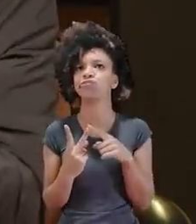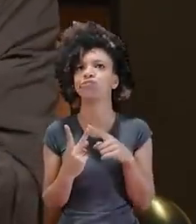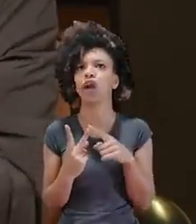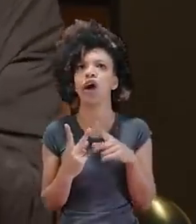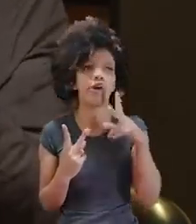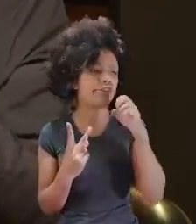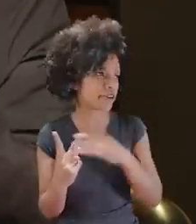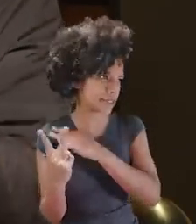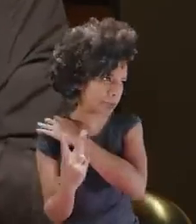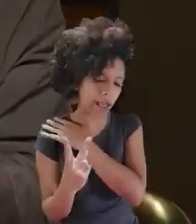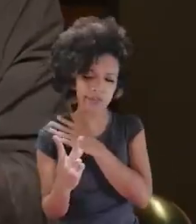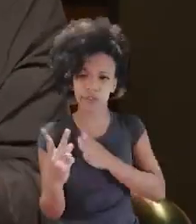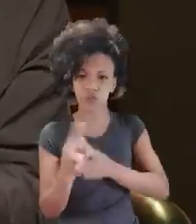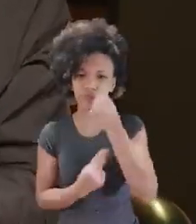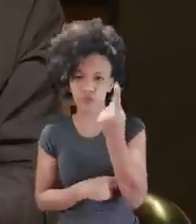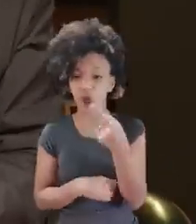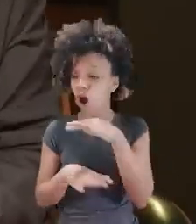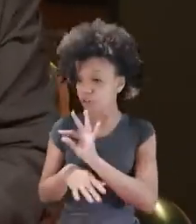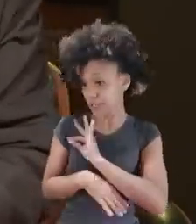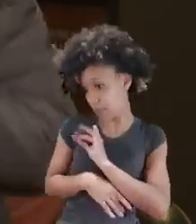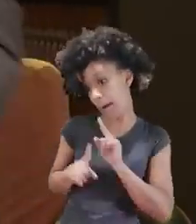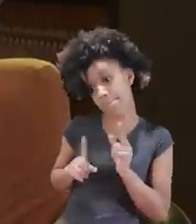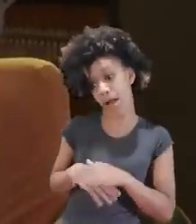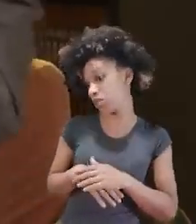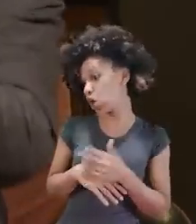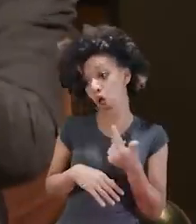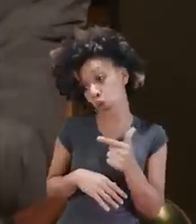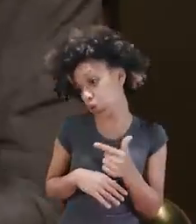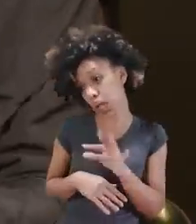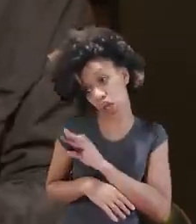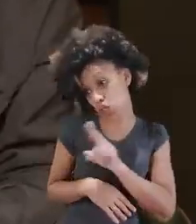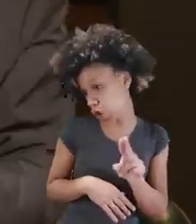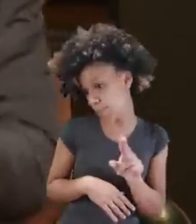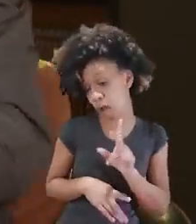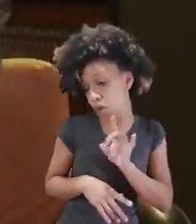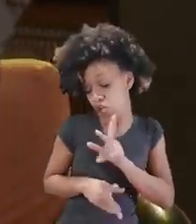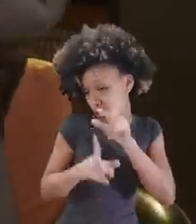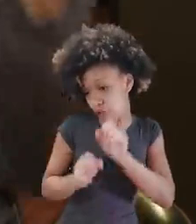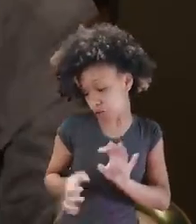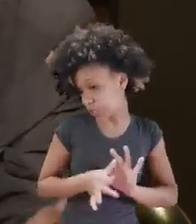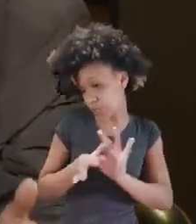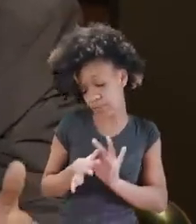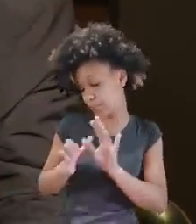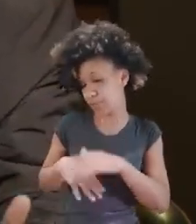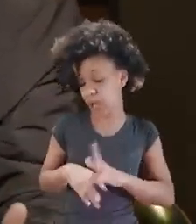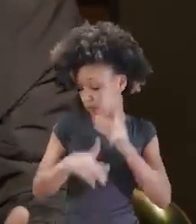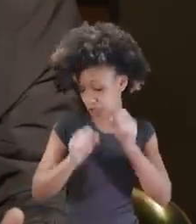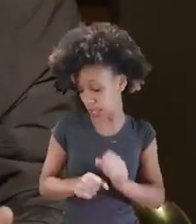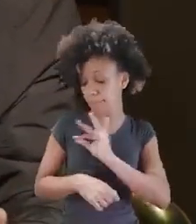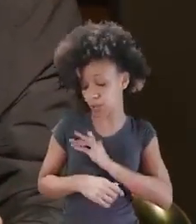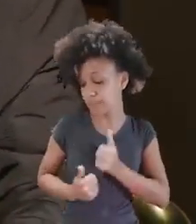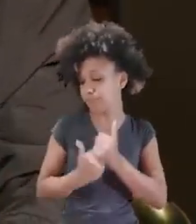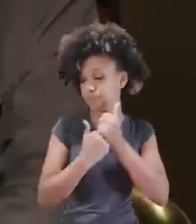cara que serviu às Forças Armadas para jantar todo mundo ali olha vocês são policiais mas você não tem nome de polícia esse uma força nacional e sejam a reforçar a